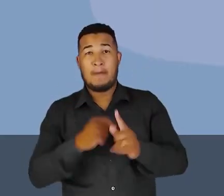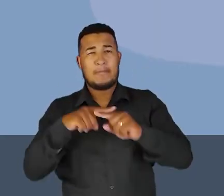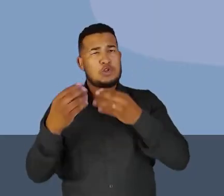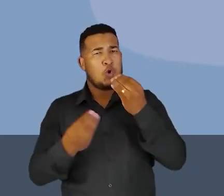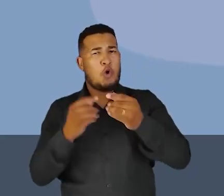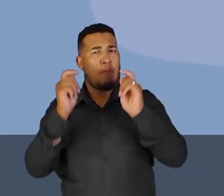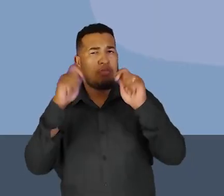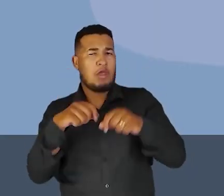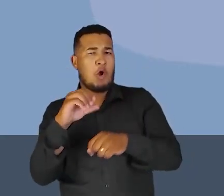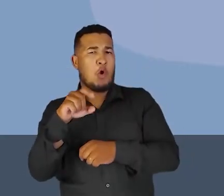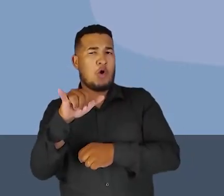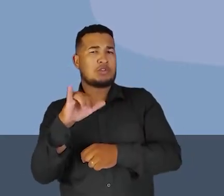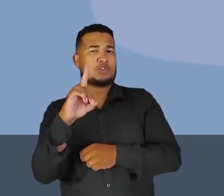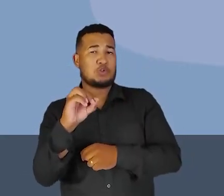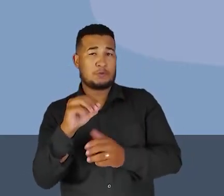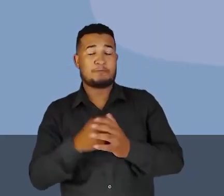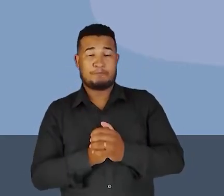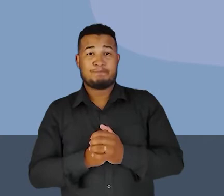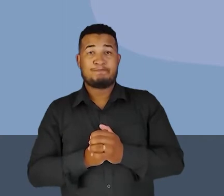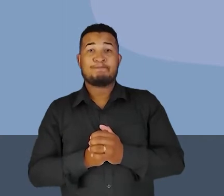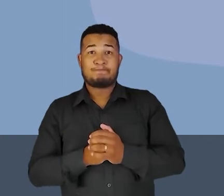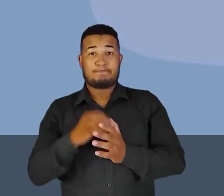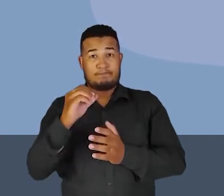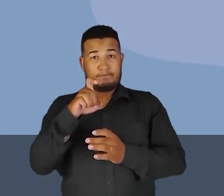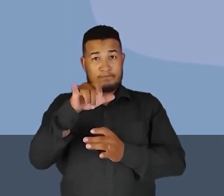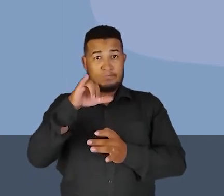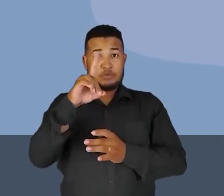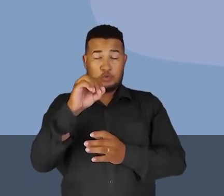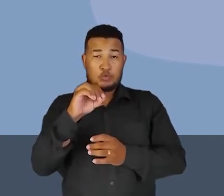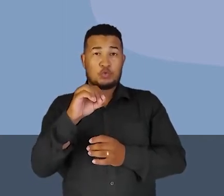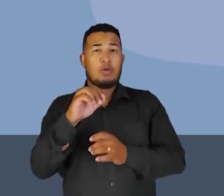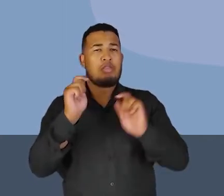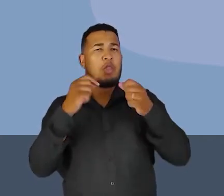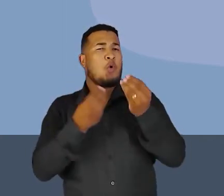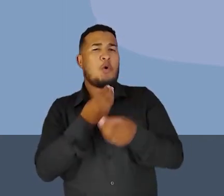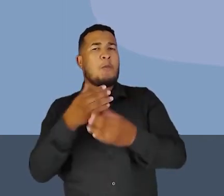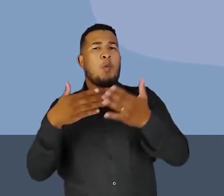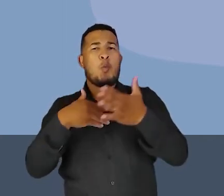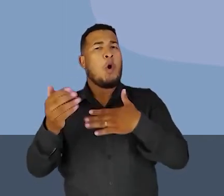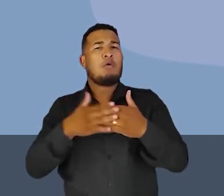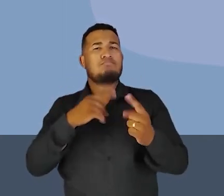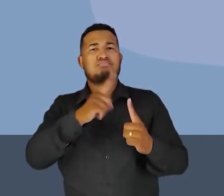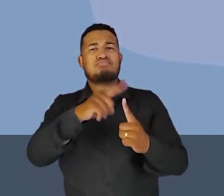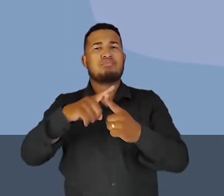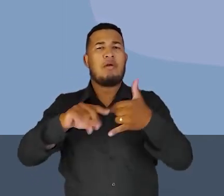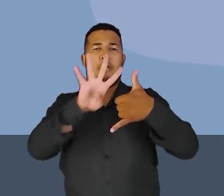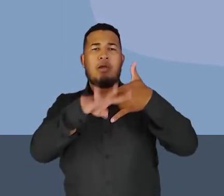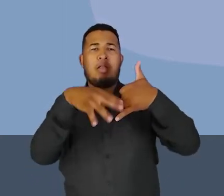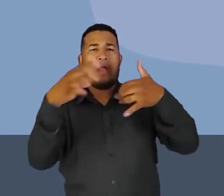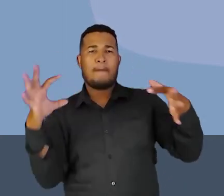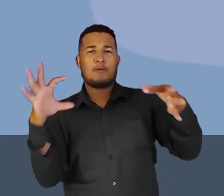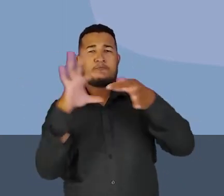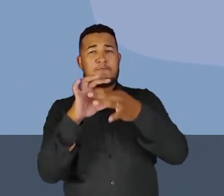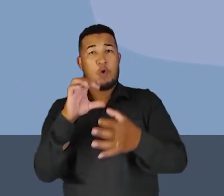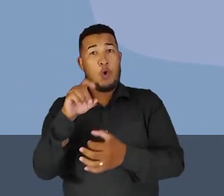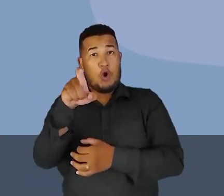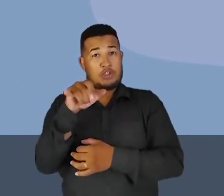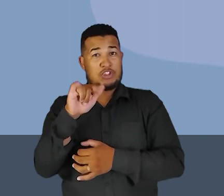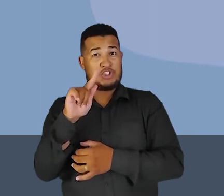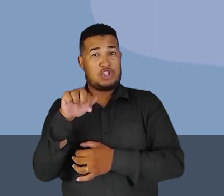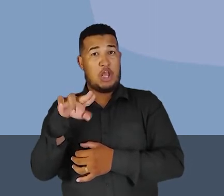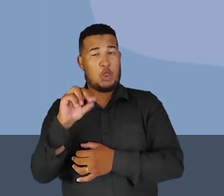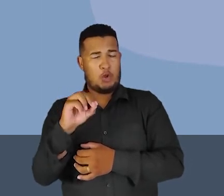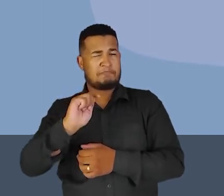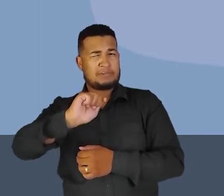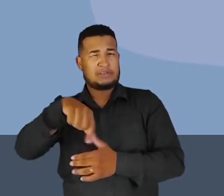Vamos para o slide. Os óxidos, eles são formulados, então, através de qualquer elemento ligado ao oxigênio, sendo que a gente